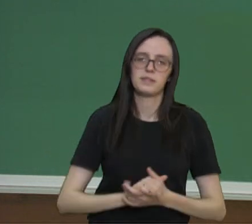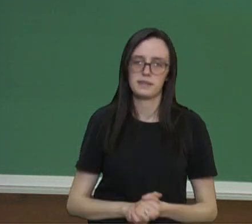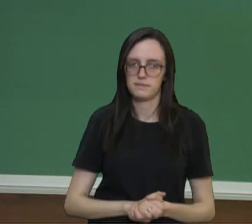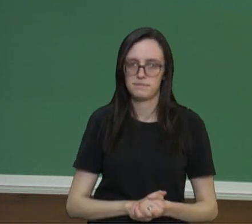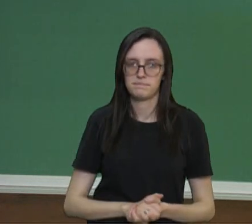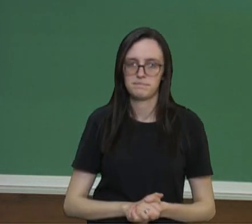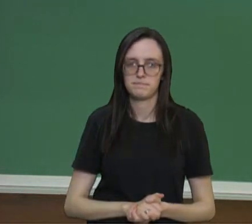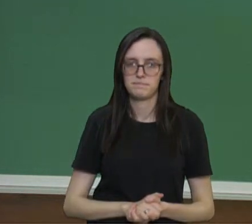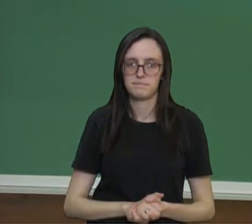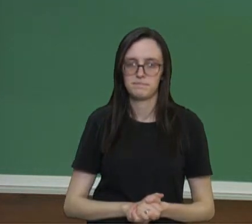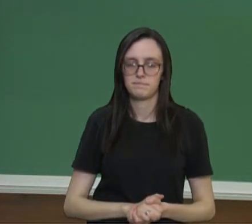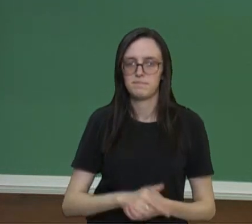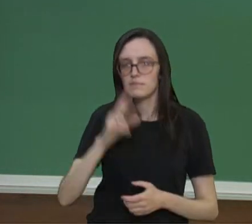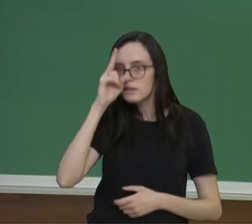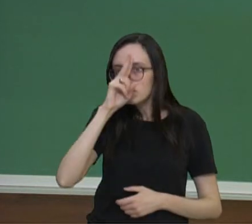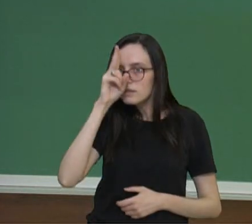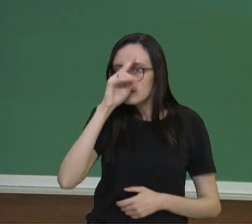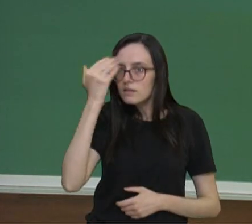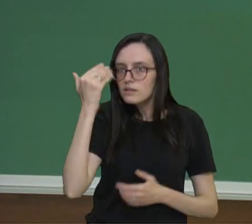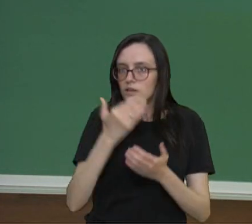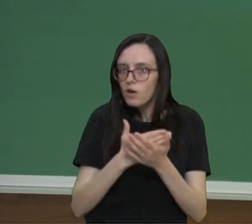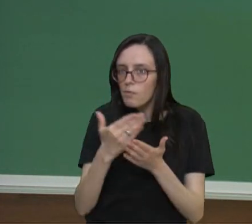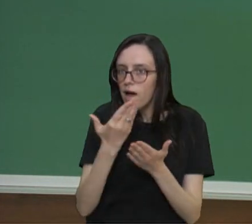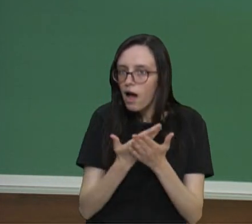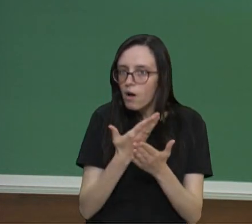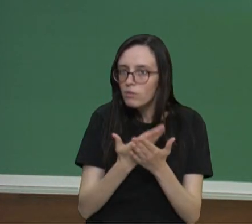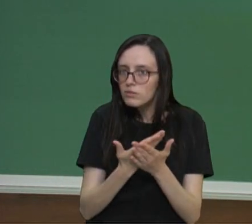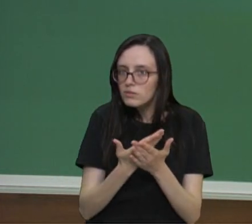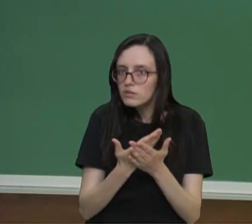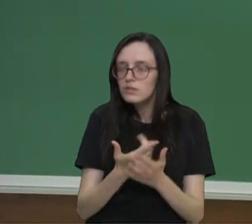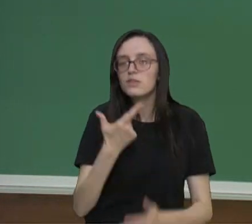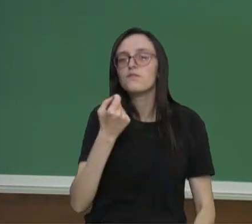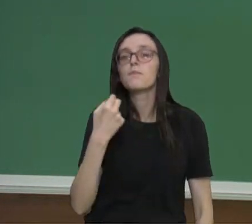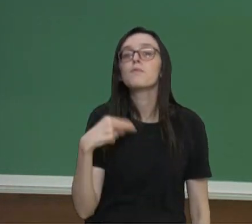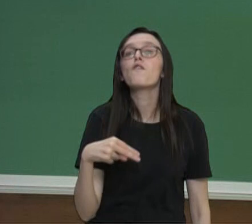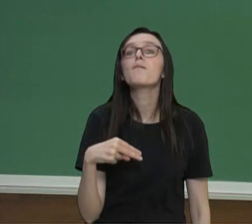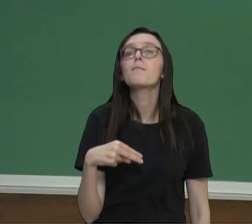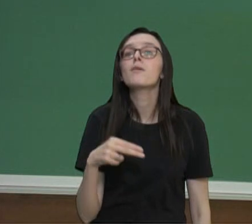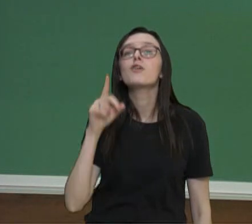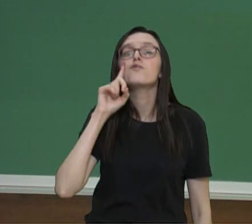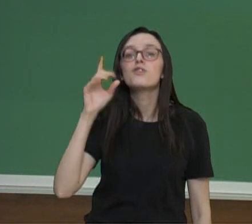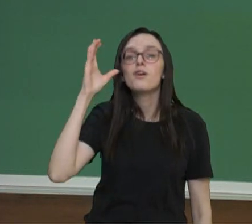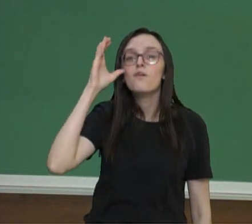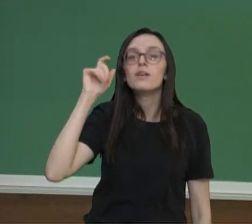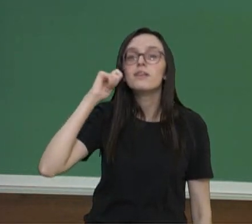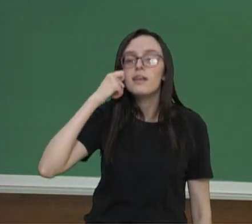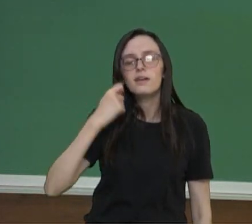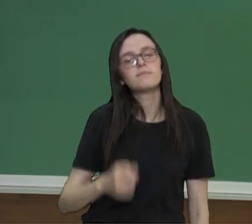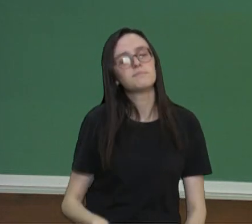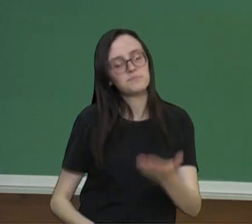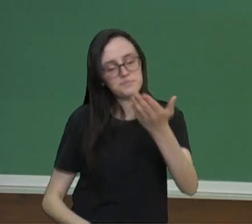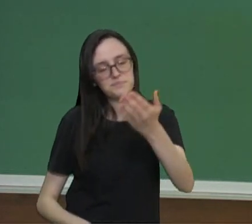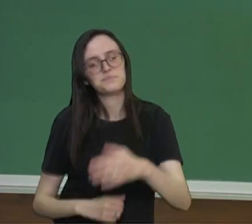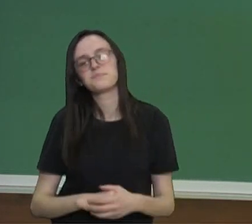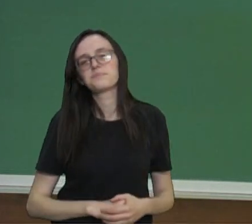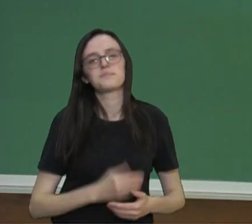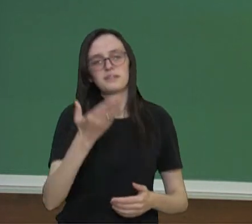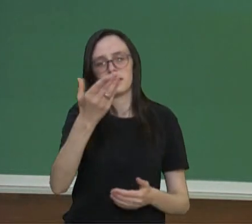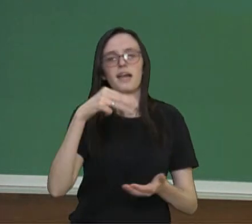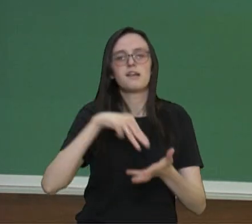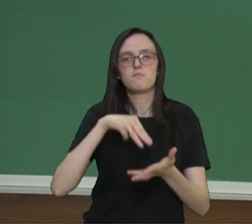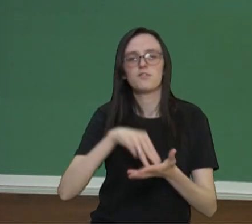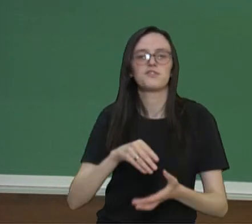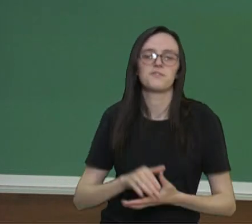1695. Lembra do começo da aula? Dia 20 de novembro, dia da consciência negra? Tá aqui o motivo para